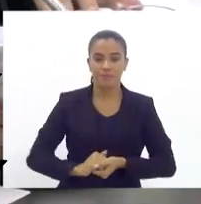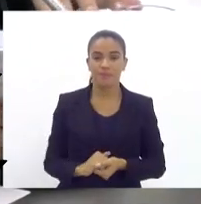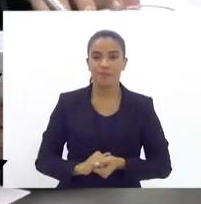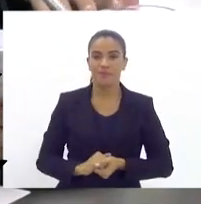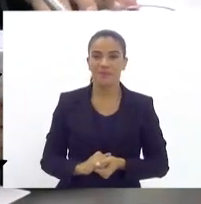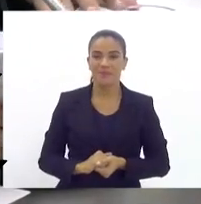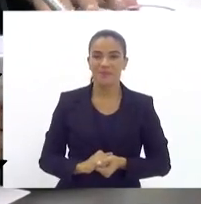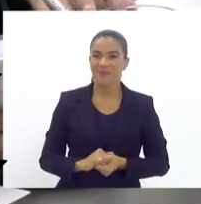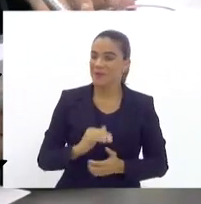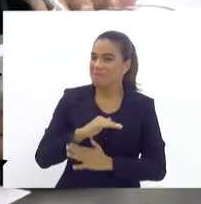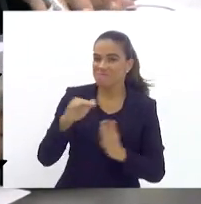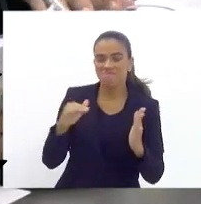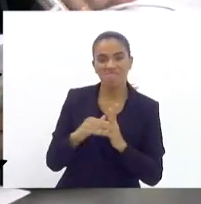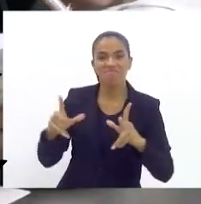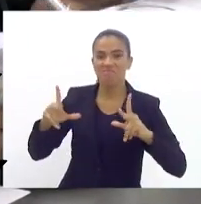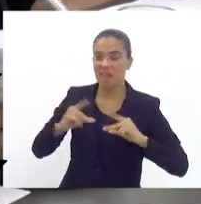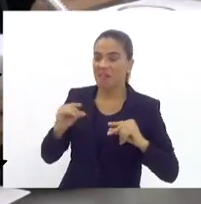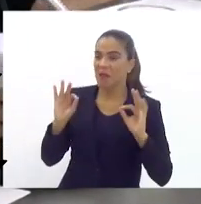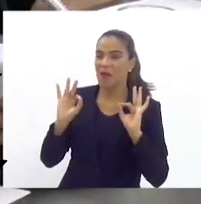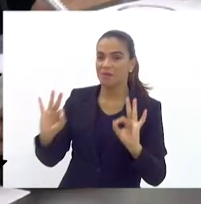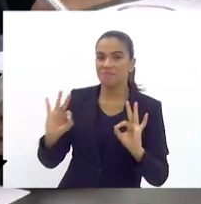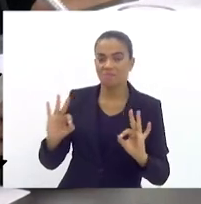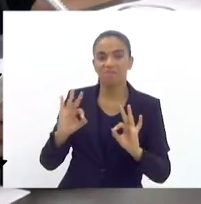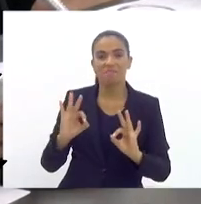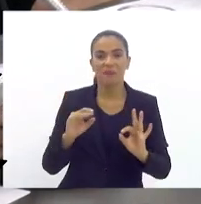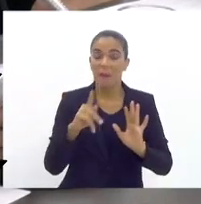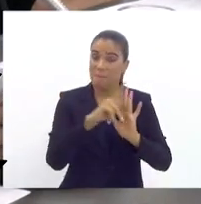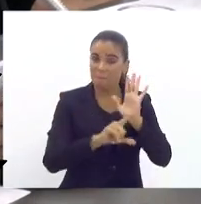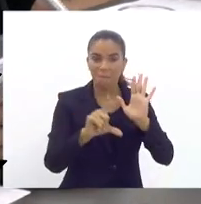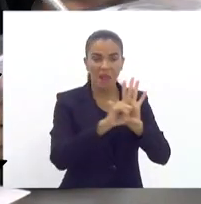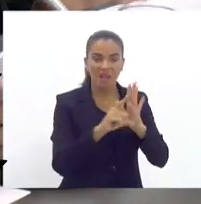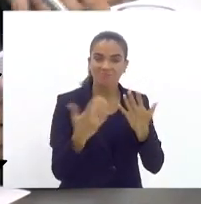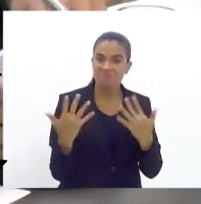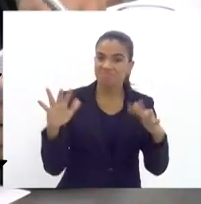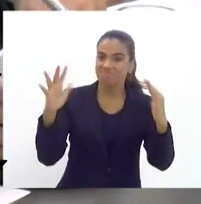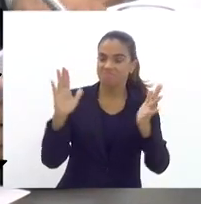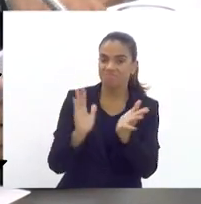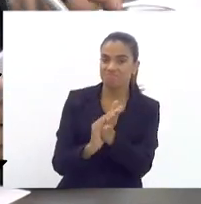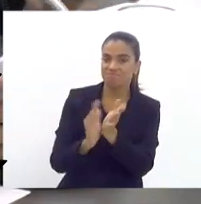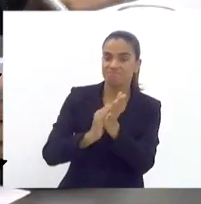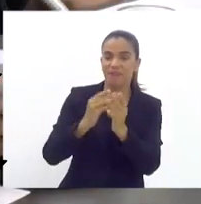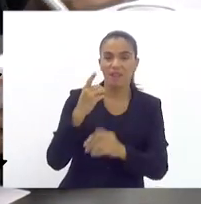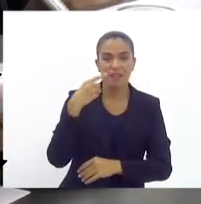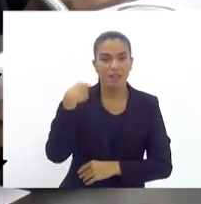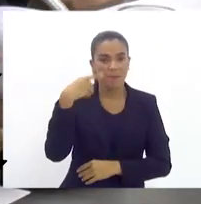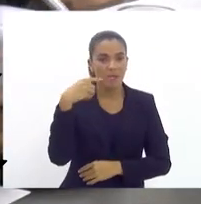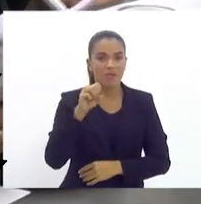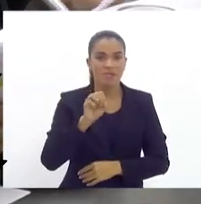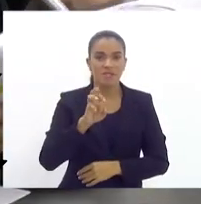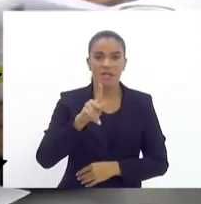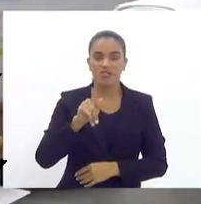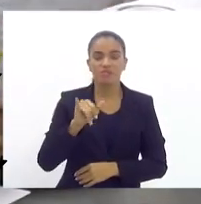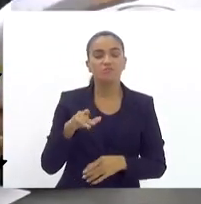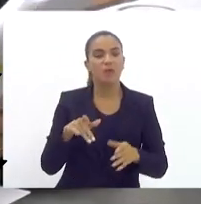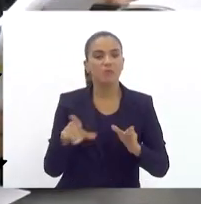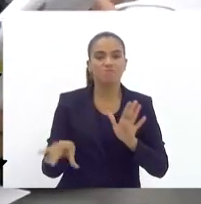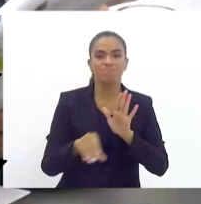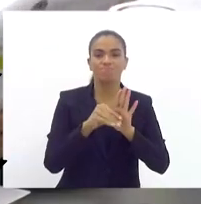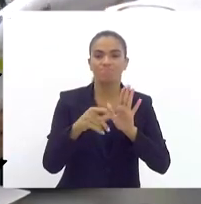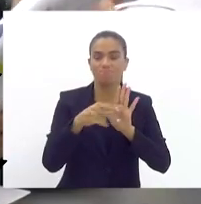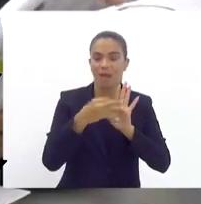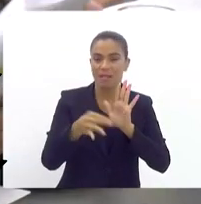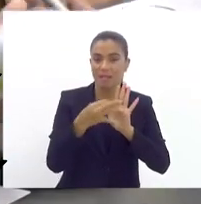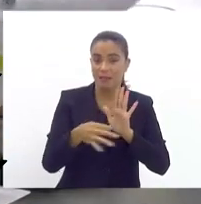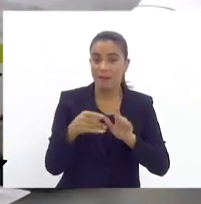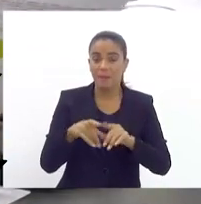Aprovado. Absolutamente meritório, deputado PL, deputado Tande. Parabenizar o deputado doutor Serginho pelo parecer também. Bloco